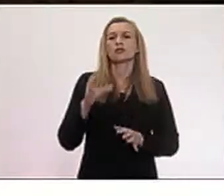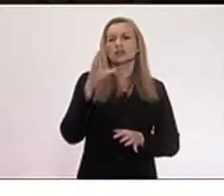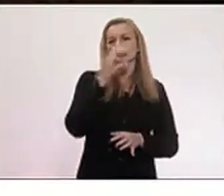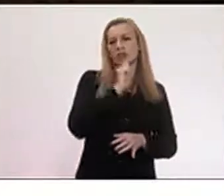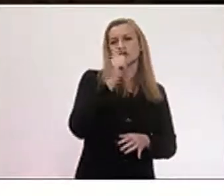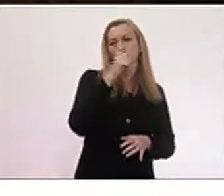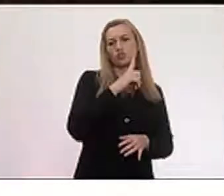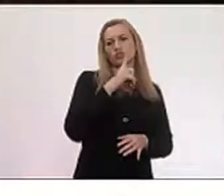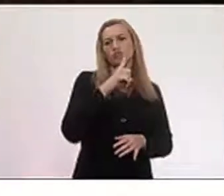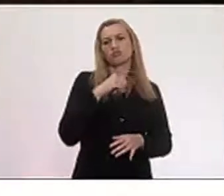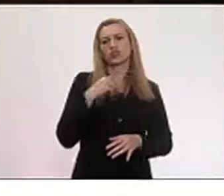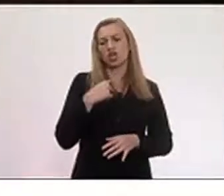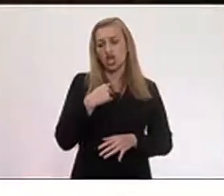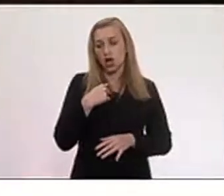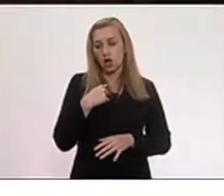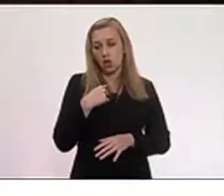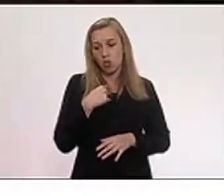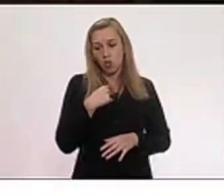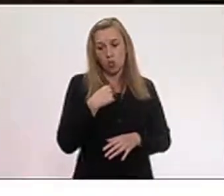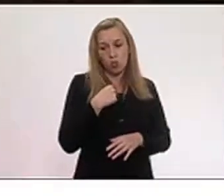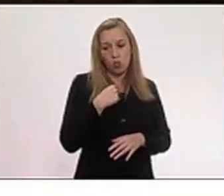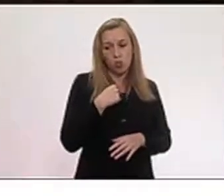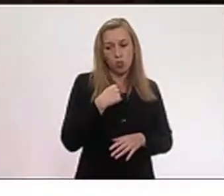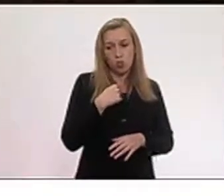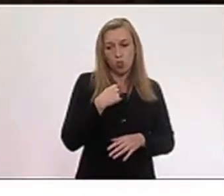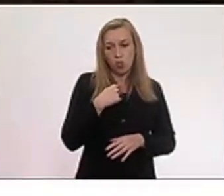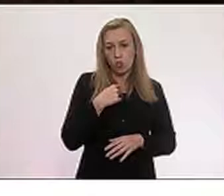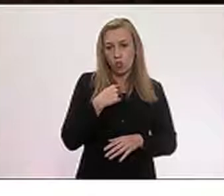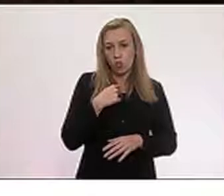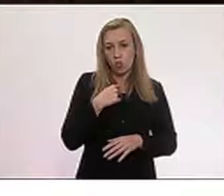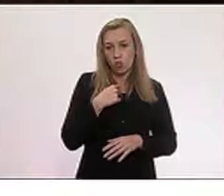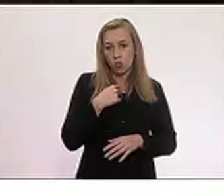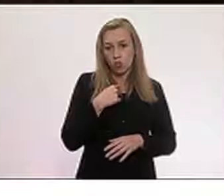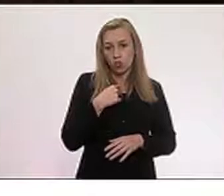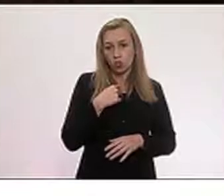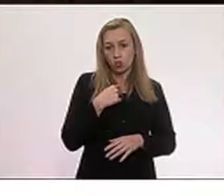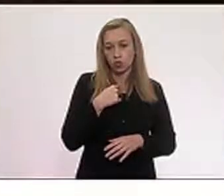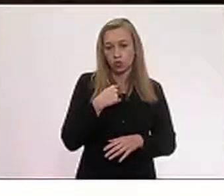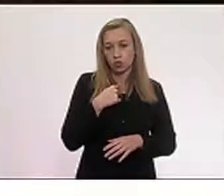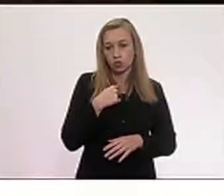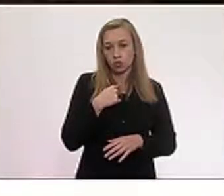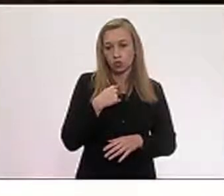que eu estive envolvido.